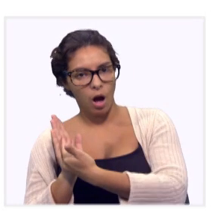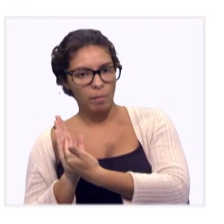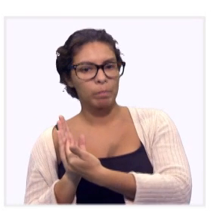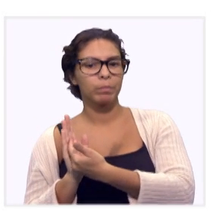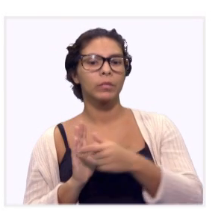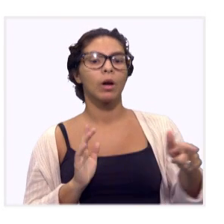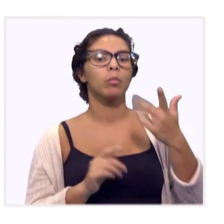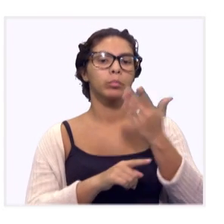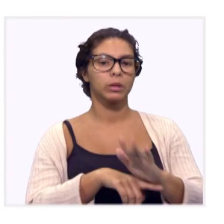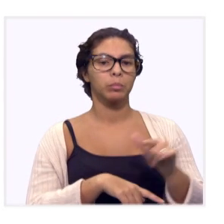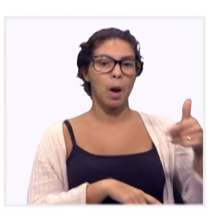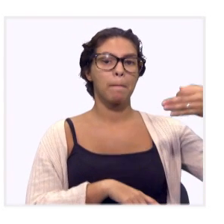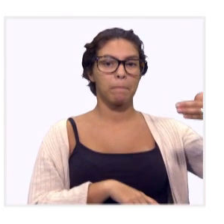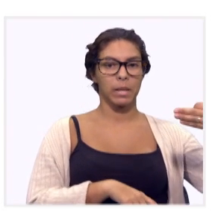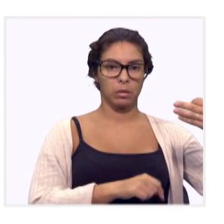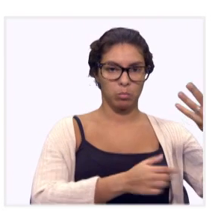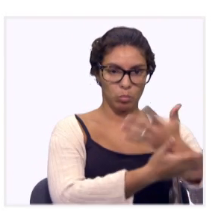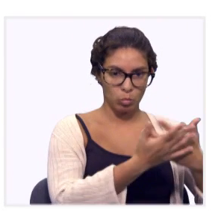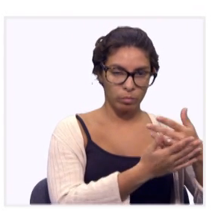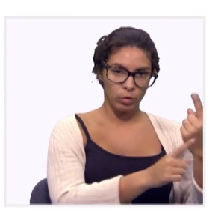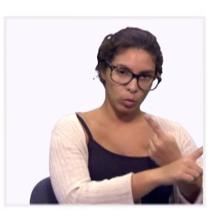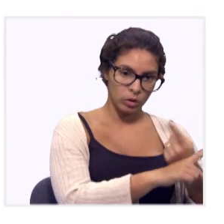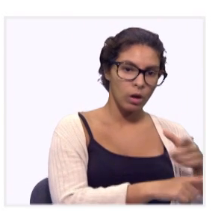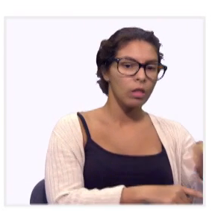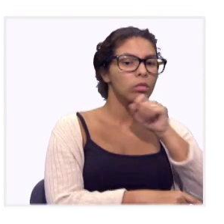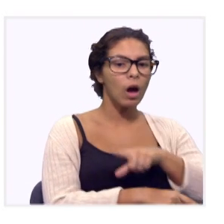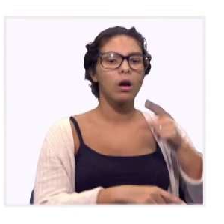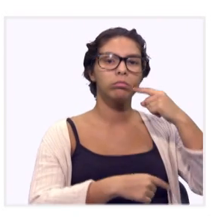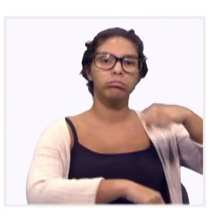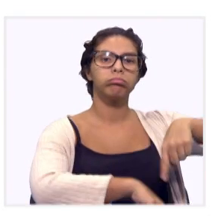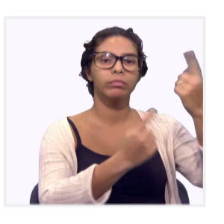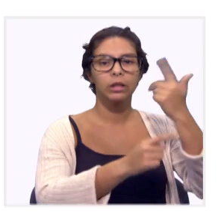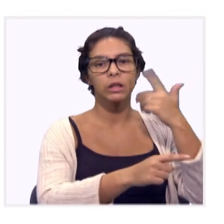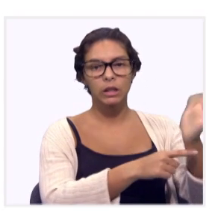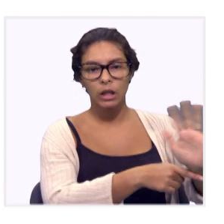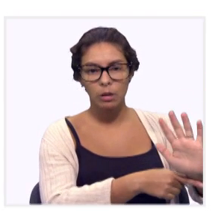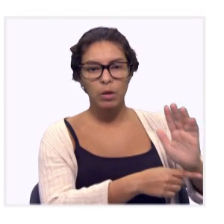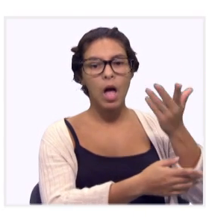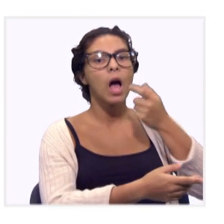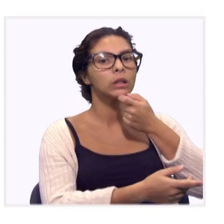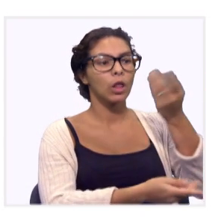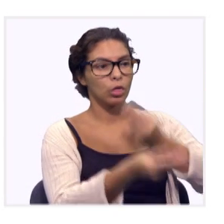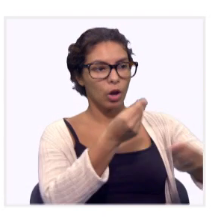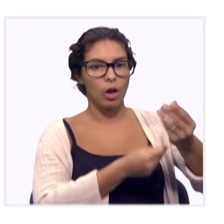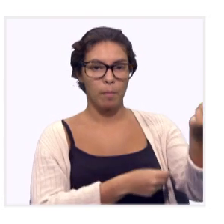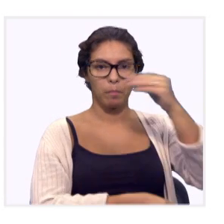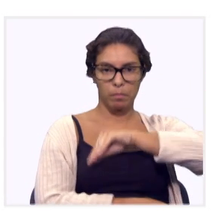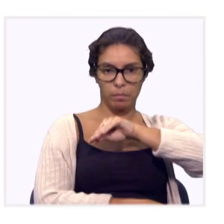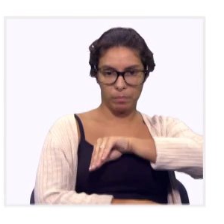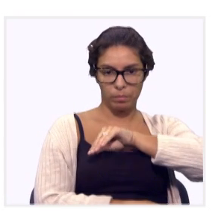direitos patrimoniais permitem que o João venda ou autorize, por exemplo, que o vídeo seja exibido num cinema, em troca de um